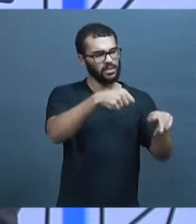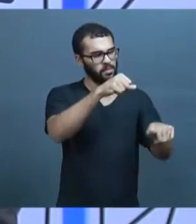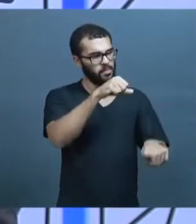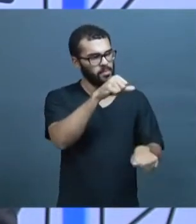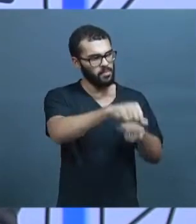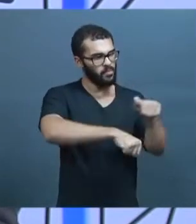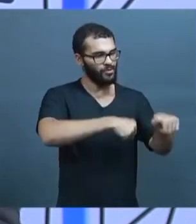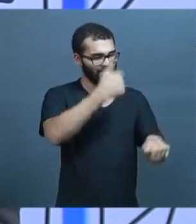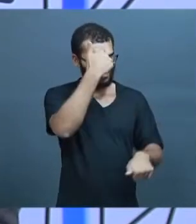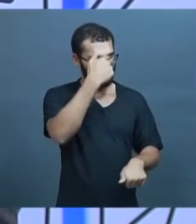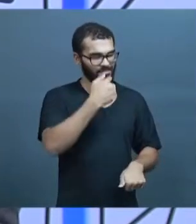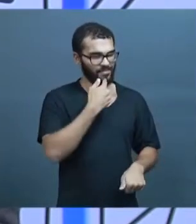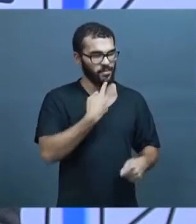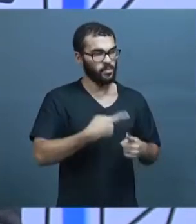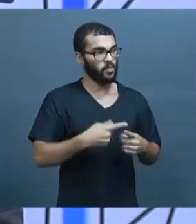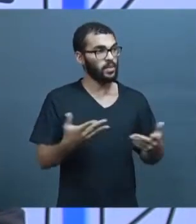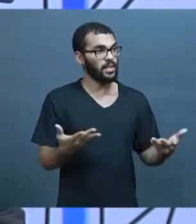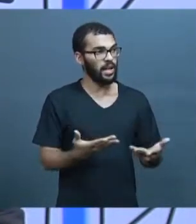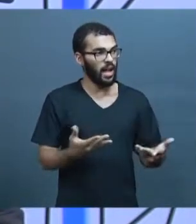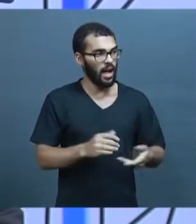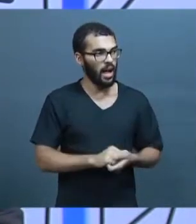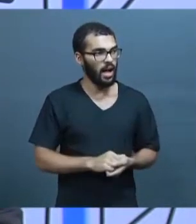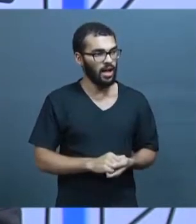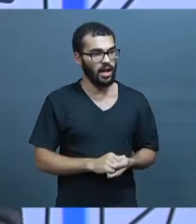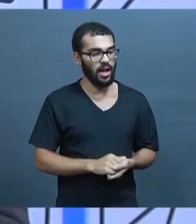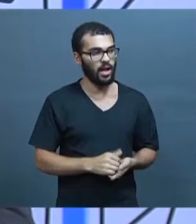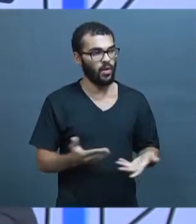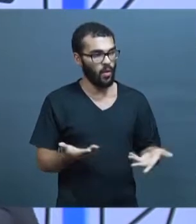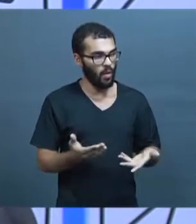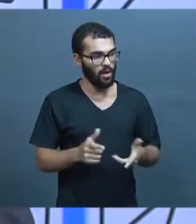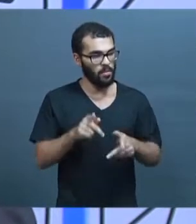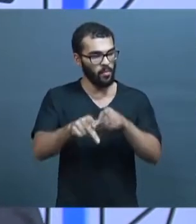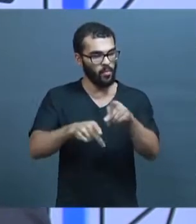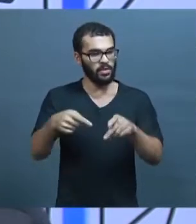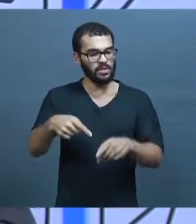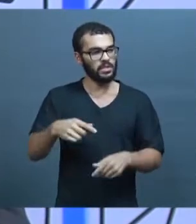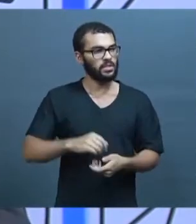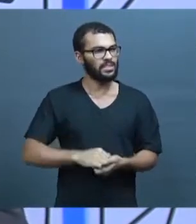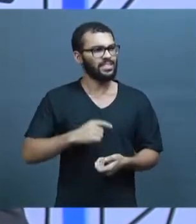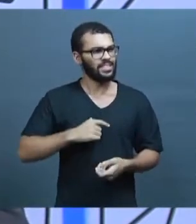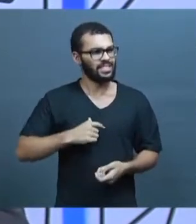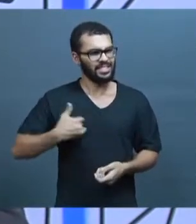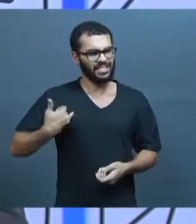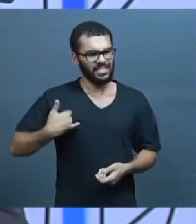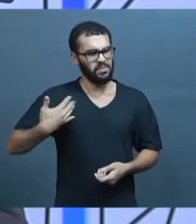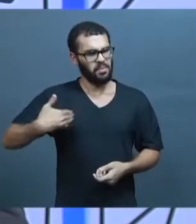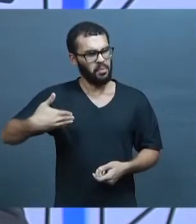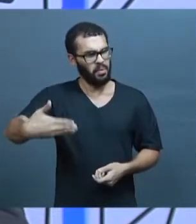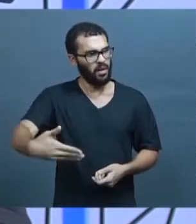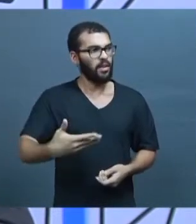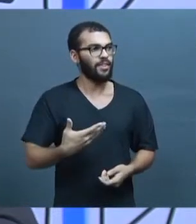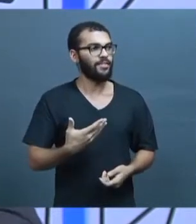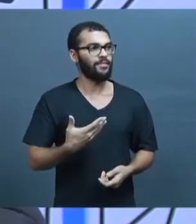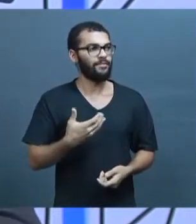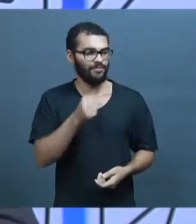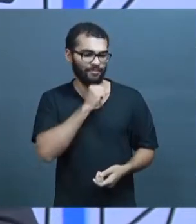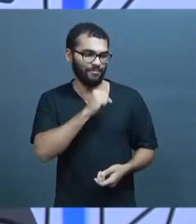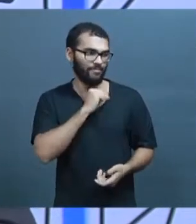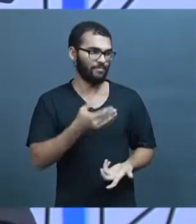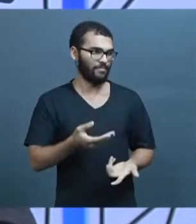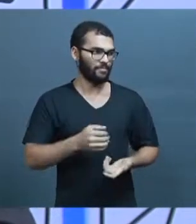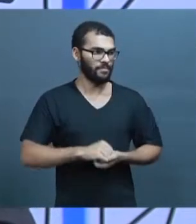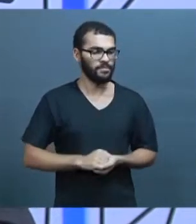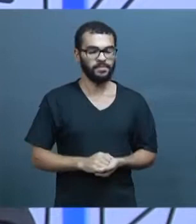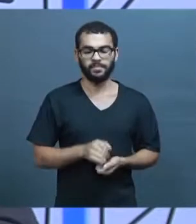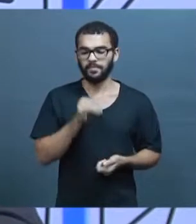está envelhecendo em um ritmo cada vez mais rápido. Significa o seguinte: nós chegamos agora